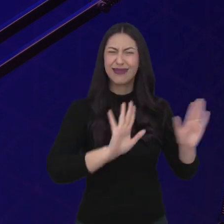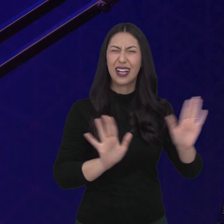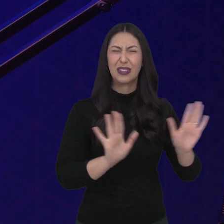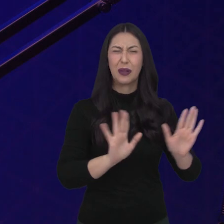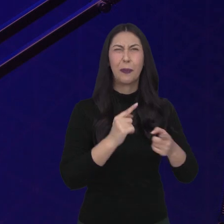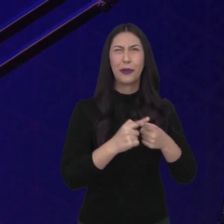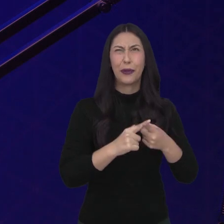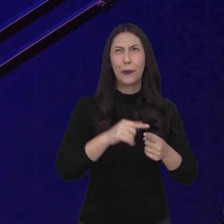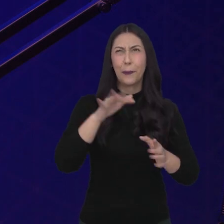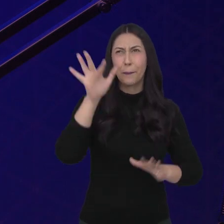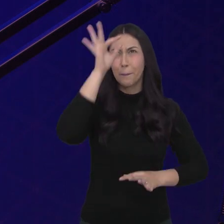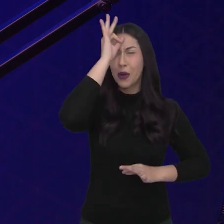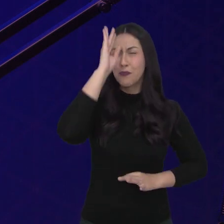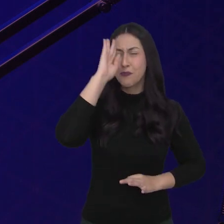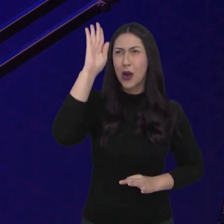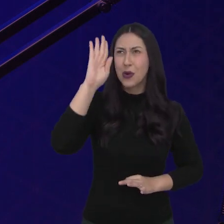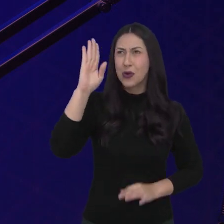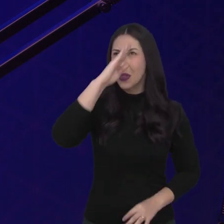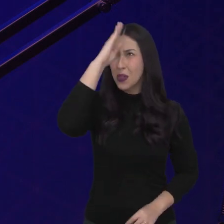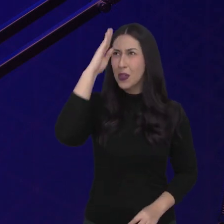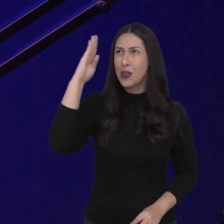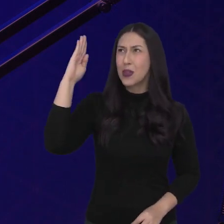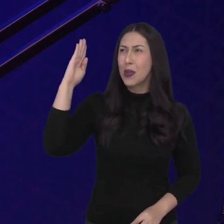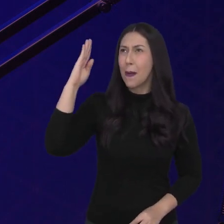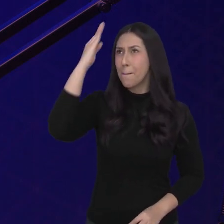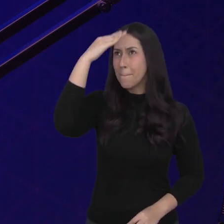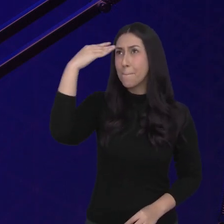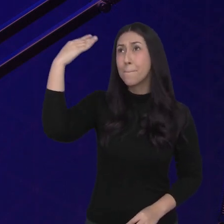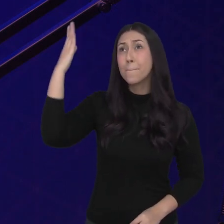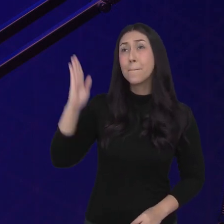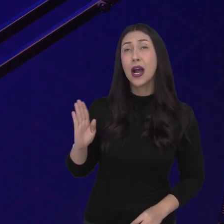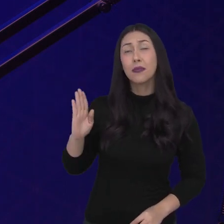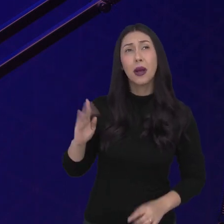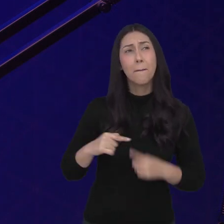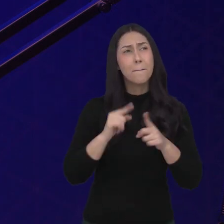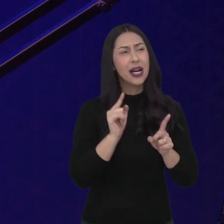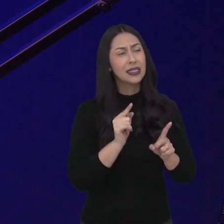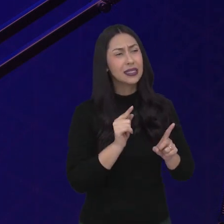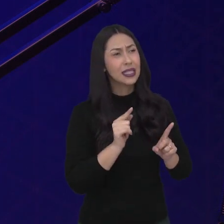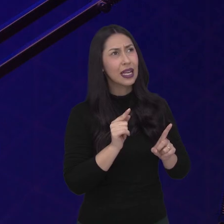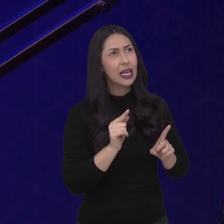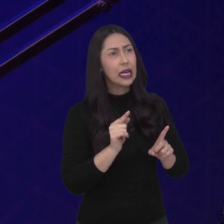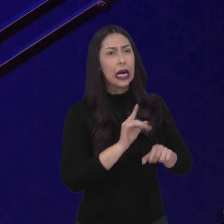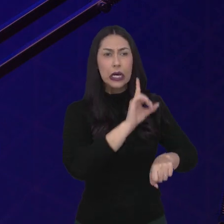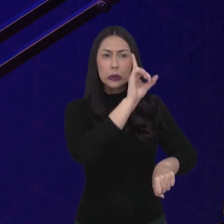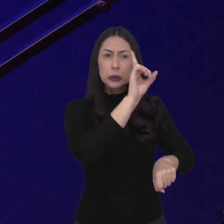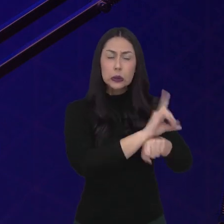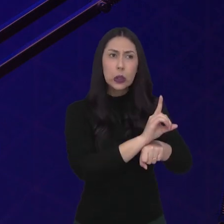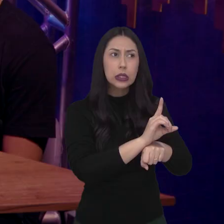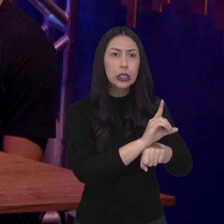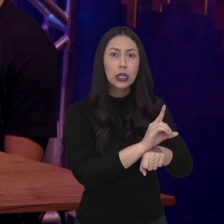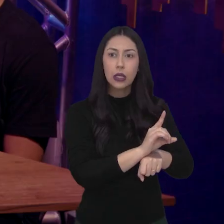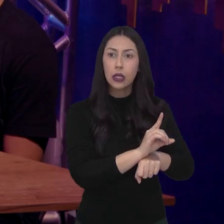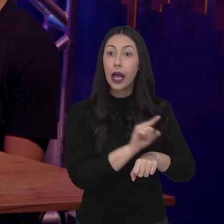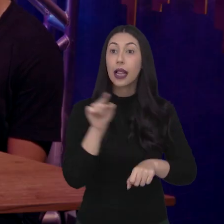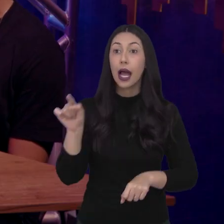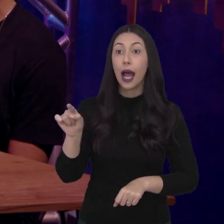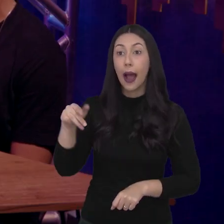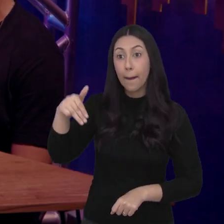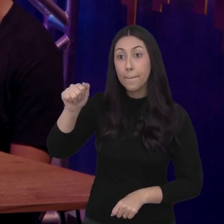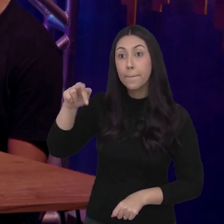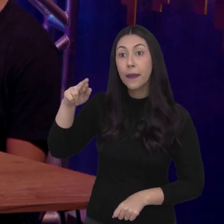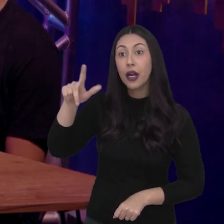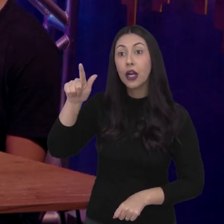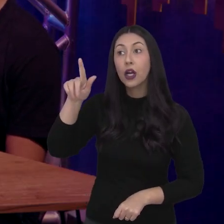A protagonista do filme, na verdade, é a Barbie, né? Mas quando a gente tem lá a... Eu esqueci o nome da pessoa que faz a Barbie, mas Margot